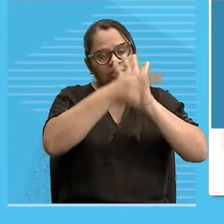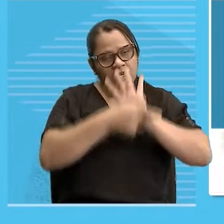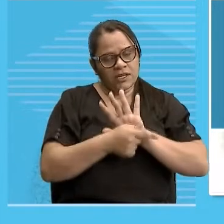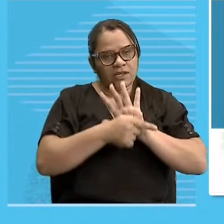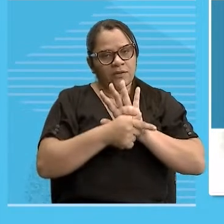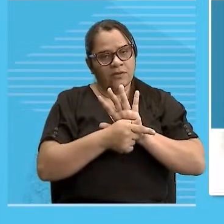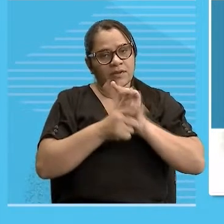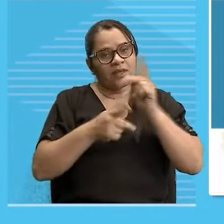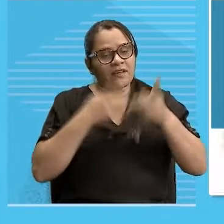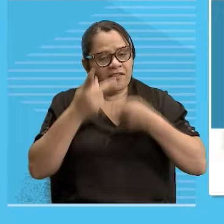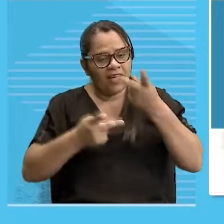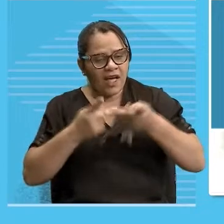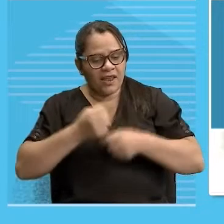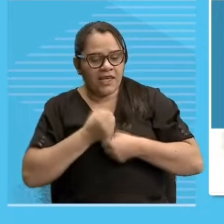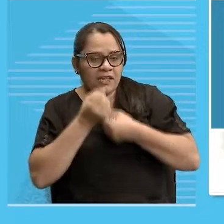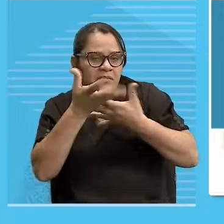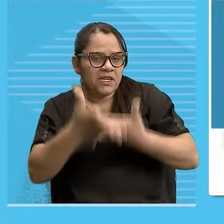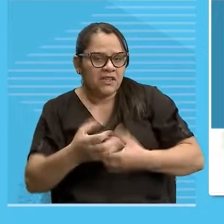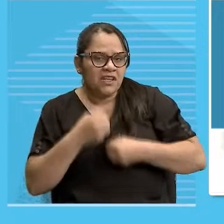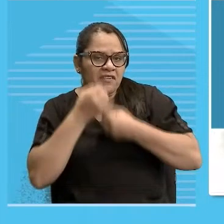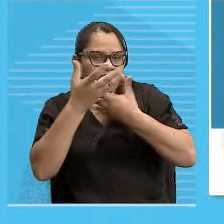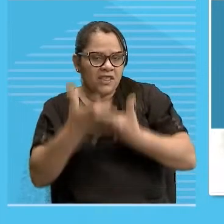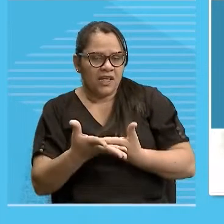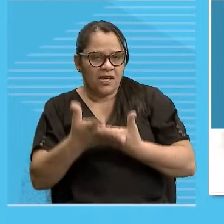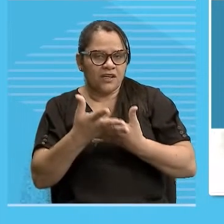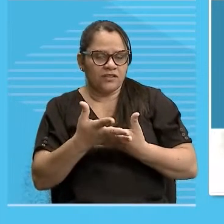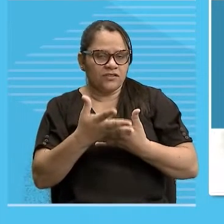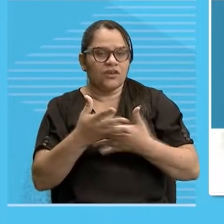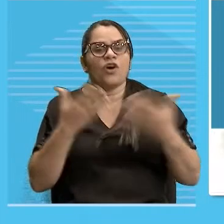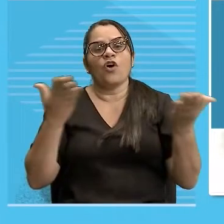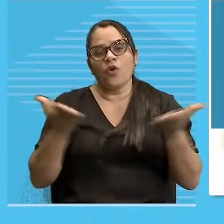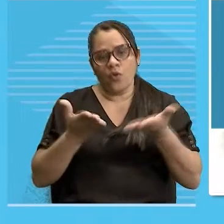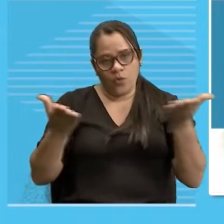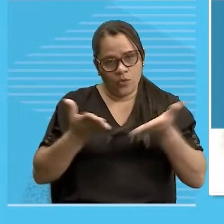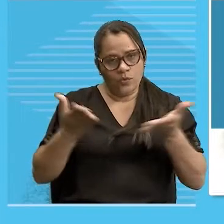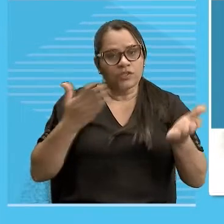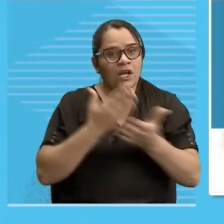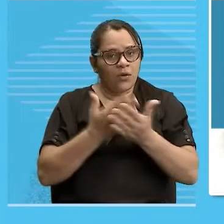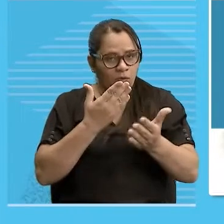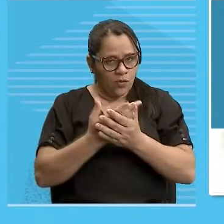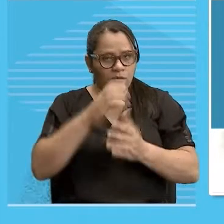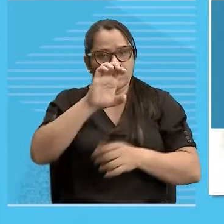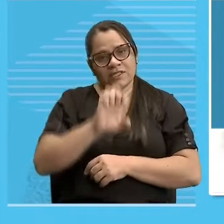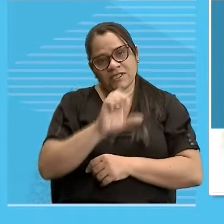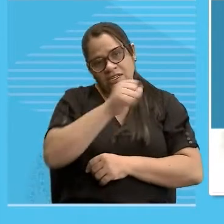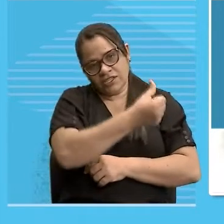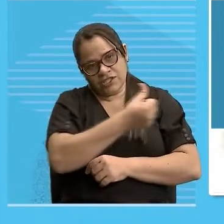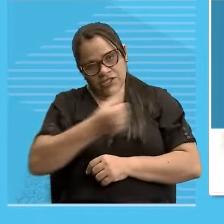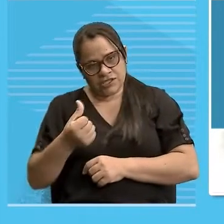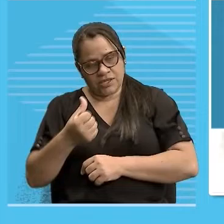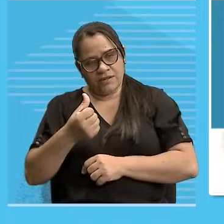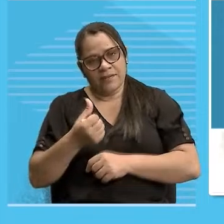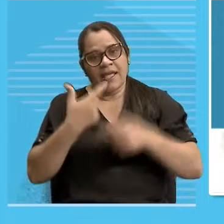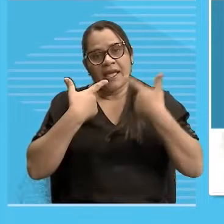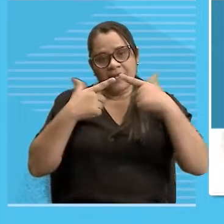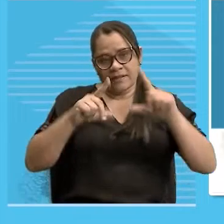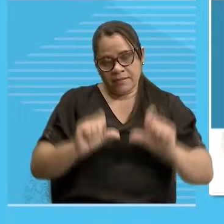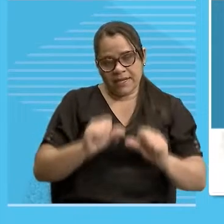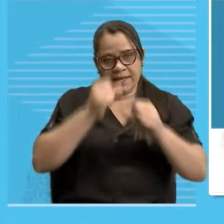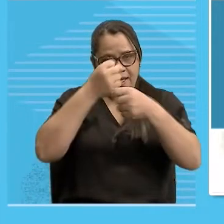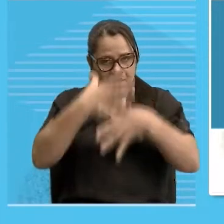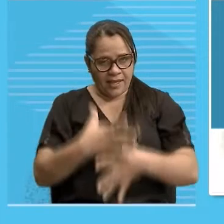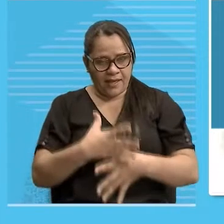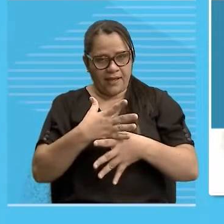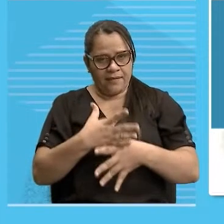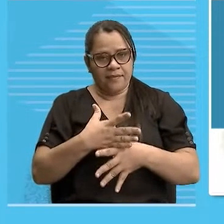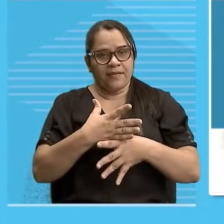A expressividade. Hoje nós vamos, ao longo das nossas aulas aqui na EJA 6 de análise linguística, falar sobre a interjeição,